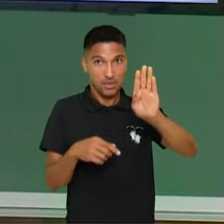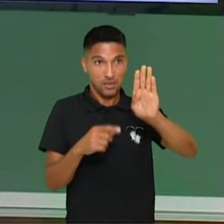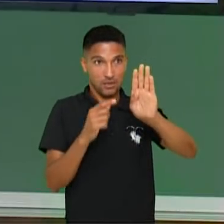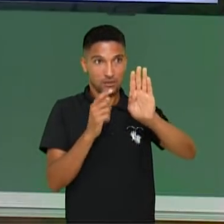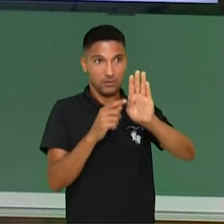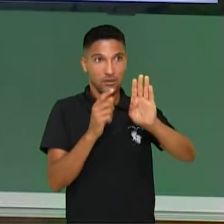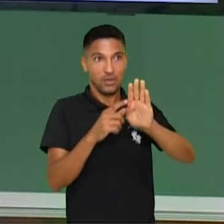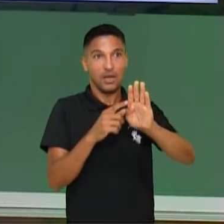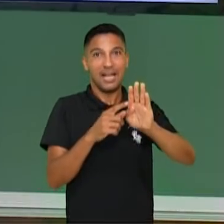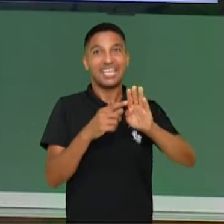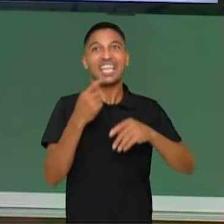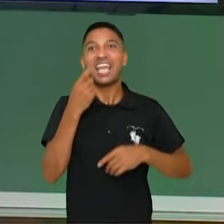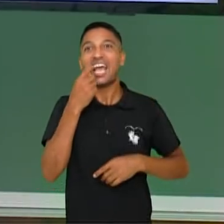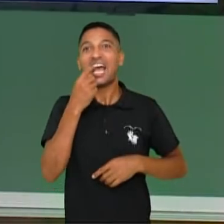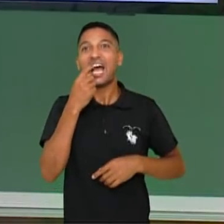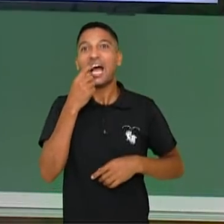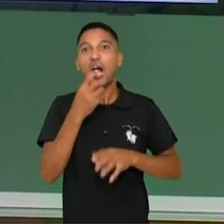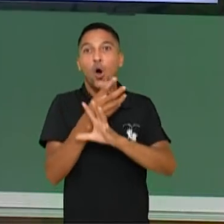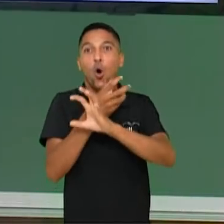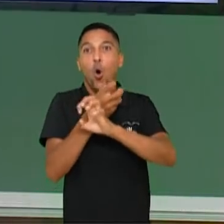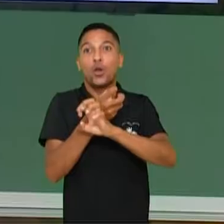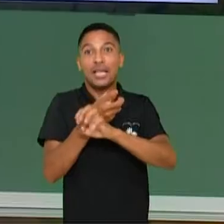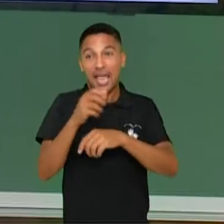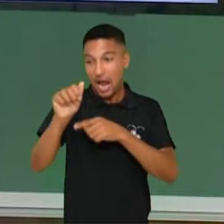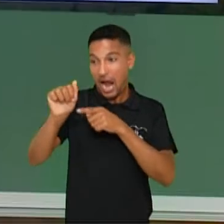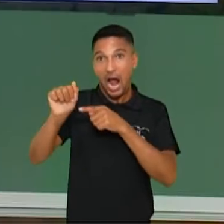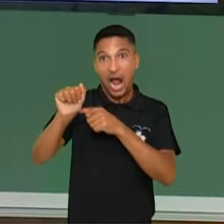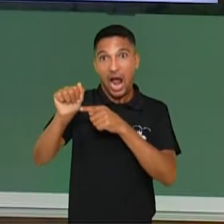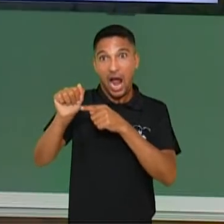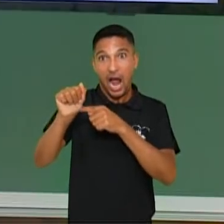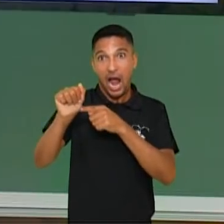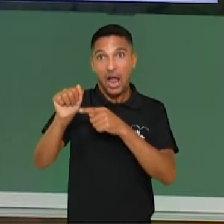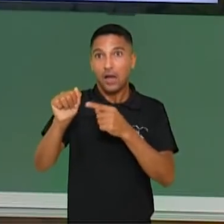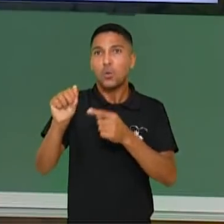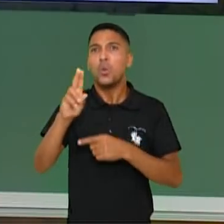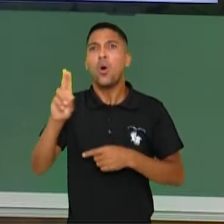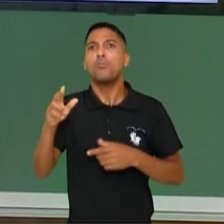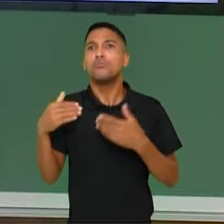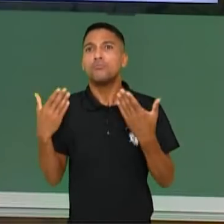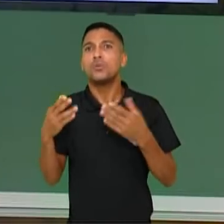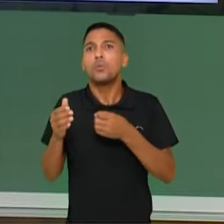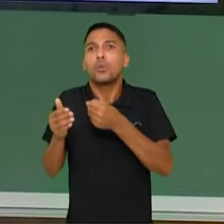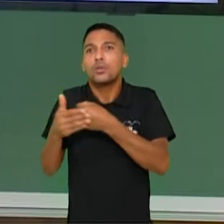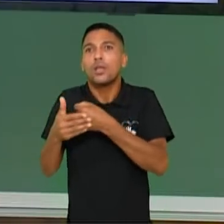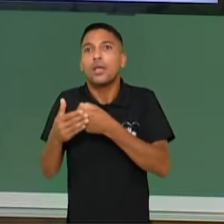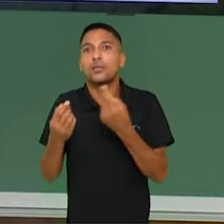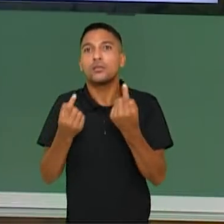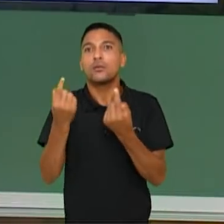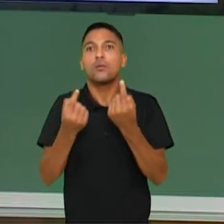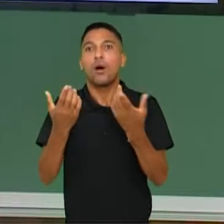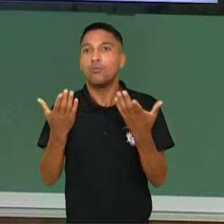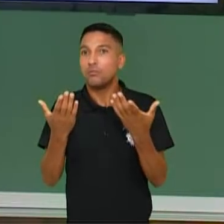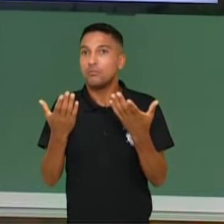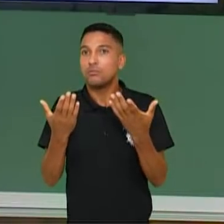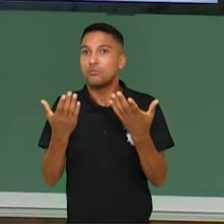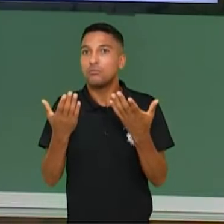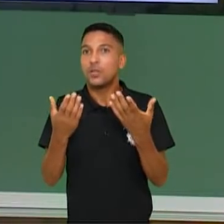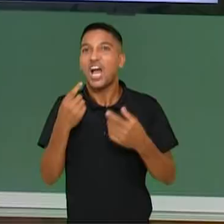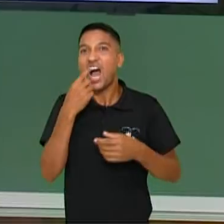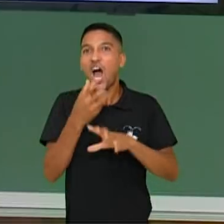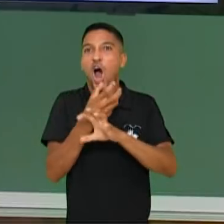humano? Essas questões estão relacionadas à parte 1 da nossa aula, que a gente falou de alguns ossos que protegem o nosso